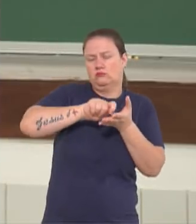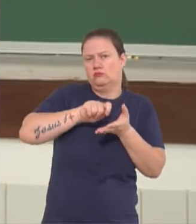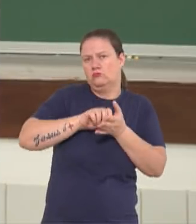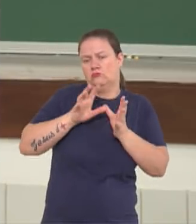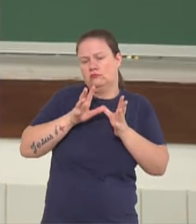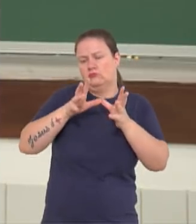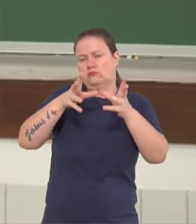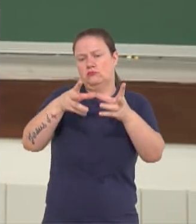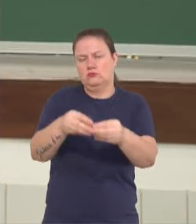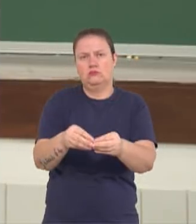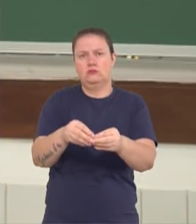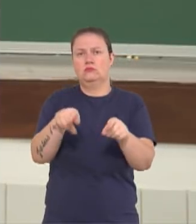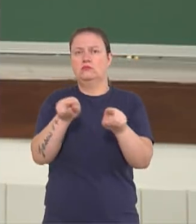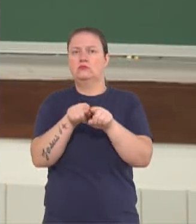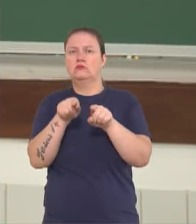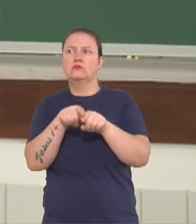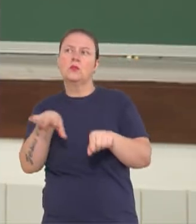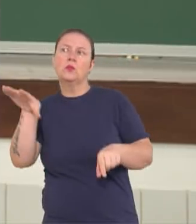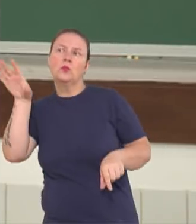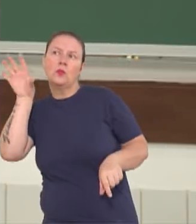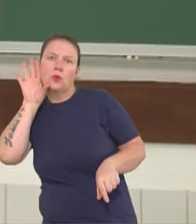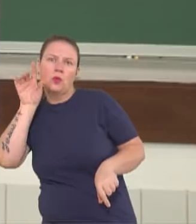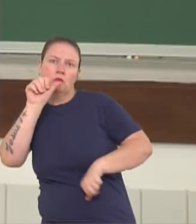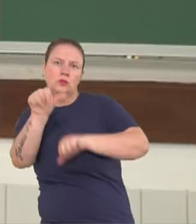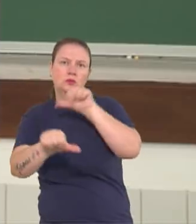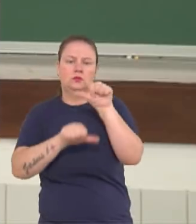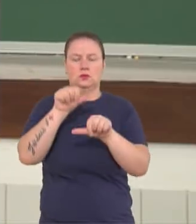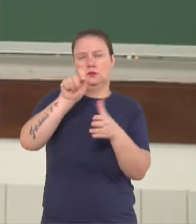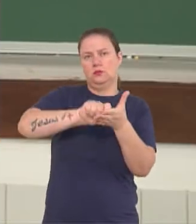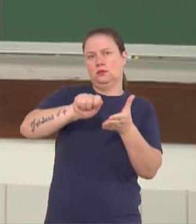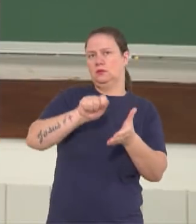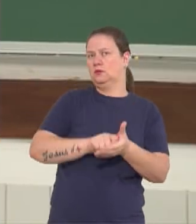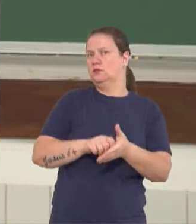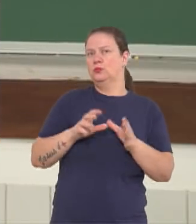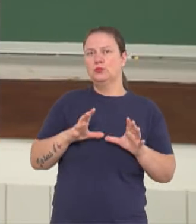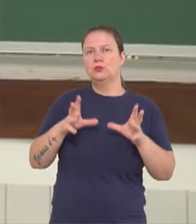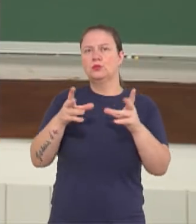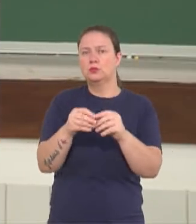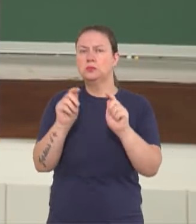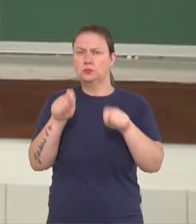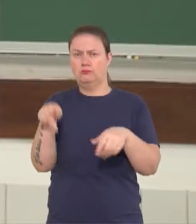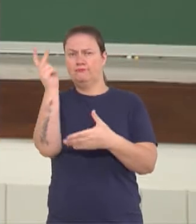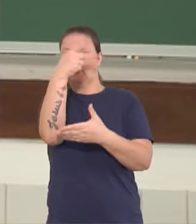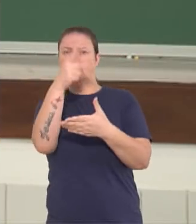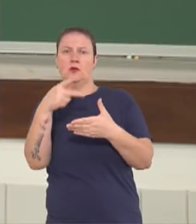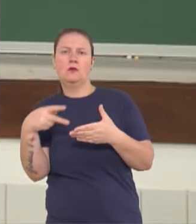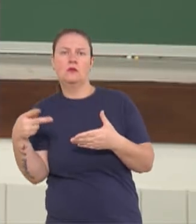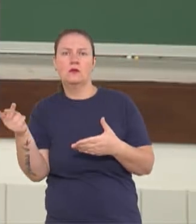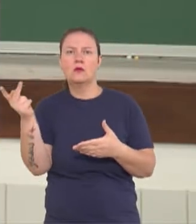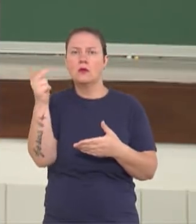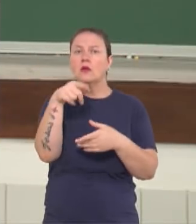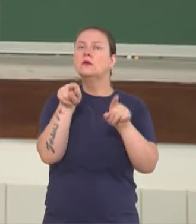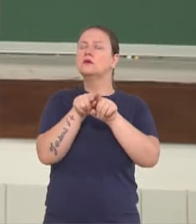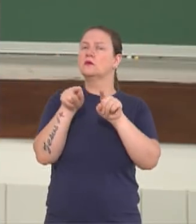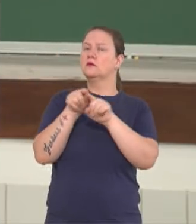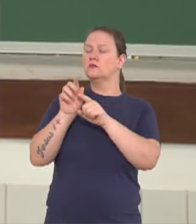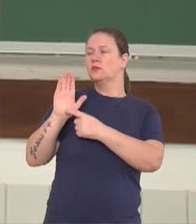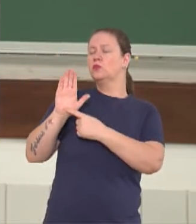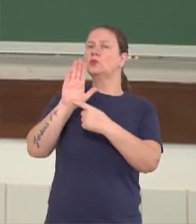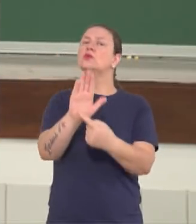escritos, transcritos, todos os discursos, né, podem ser desenhados, ilustrados, eles têm